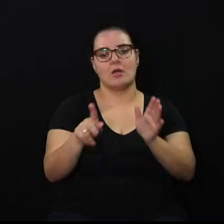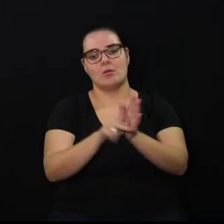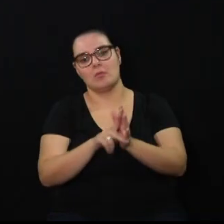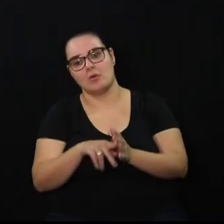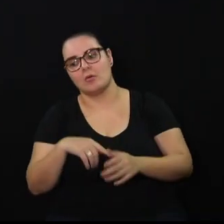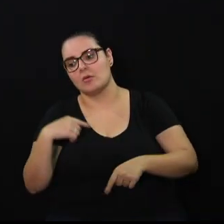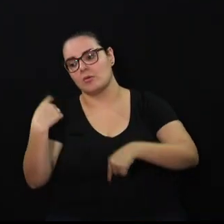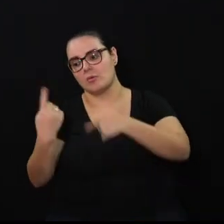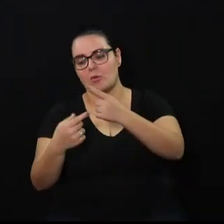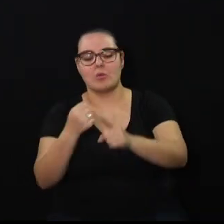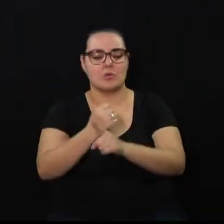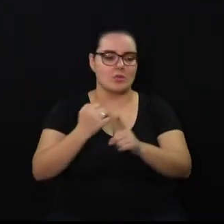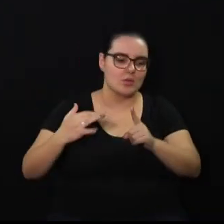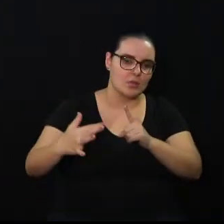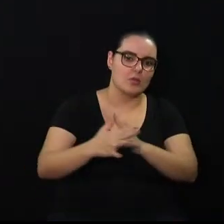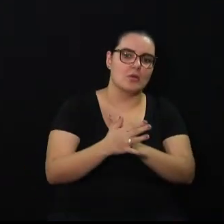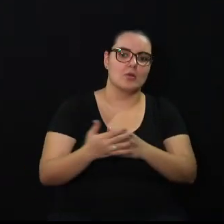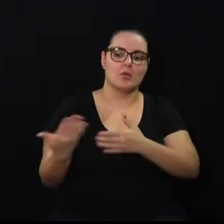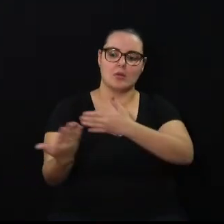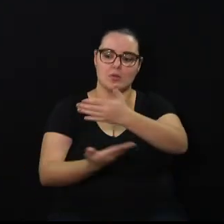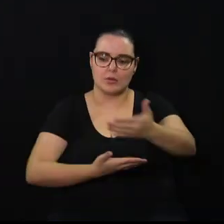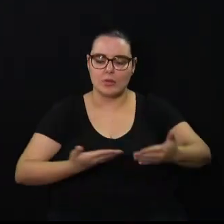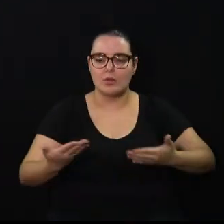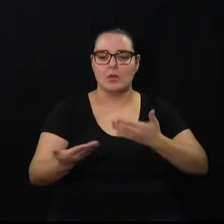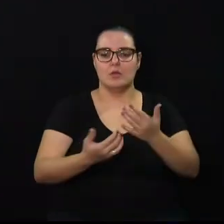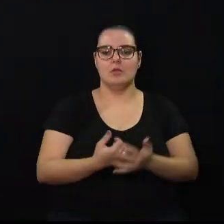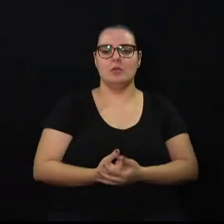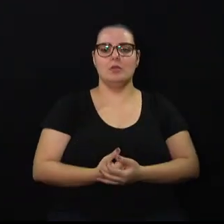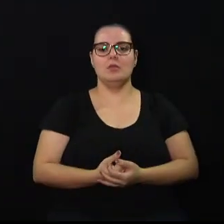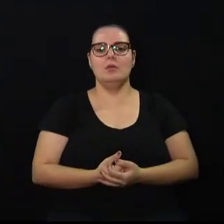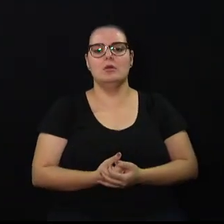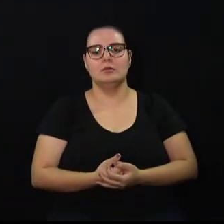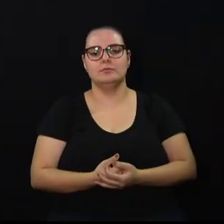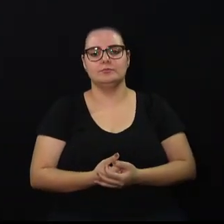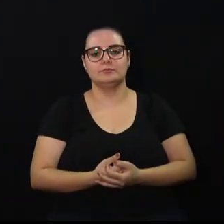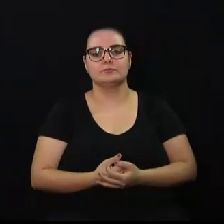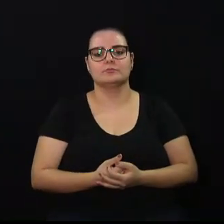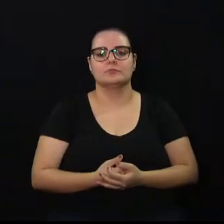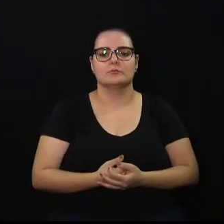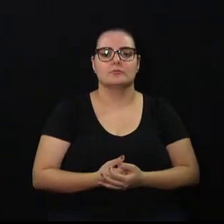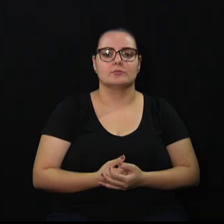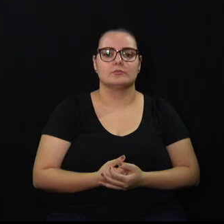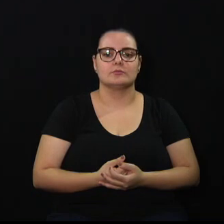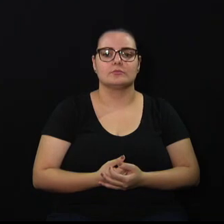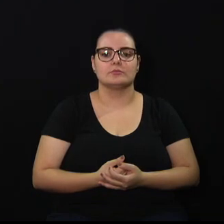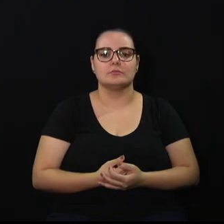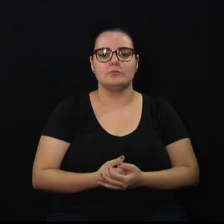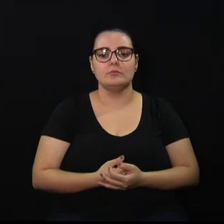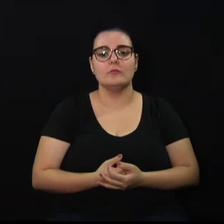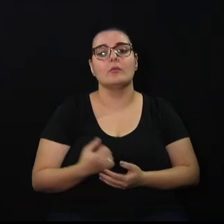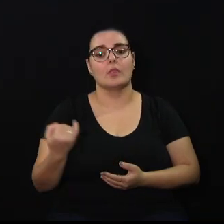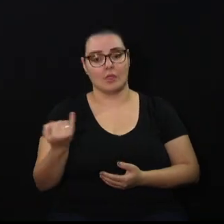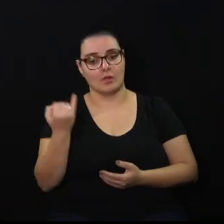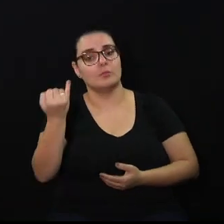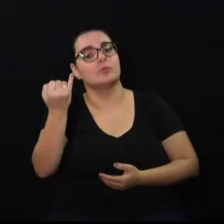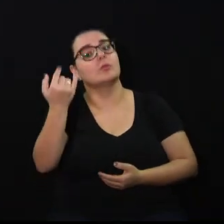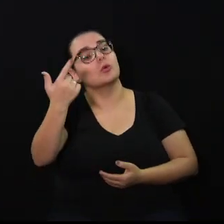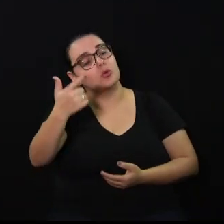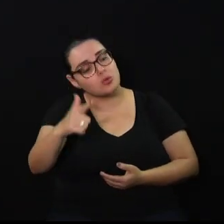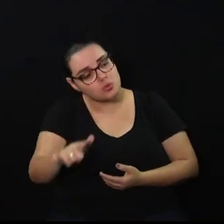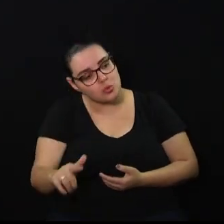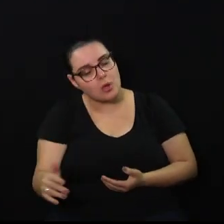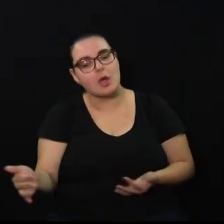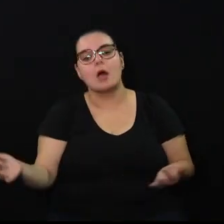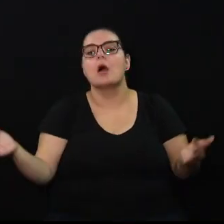então é onde eles mais respondem às intervenções não que uma intervenção depois disso não seja é importante ela continua sendo importante